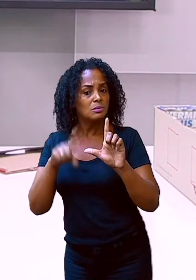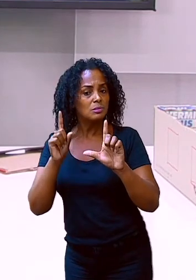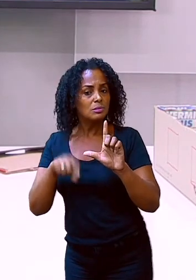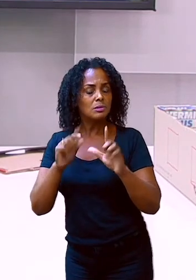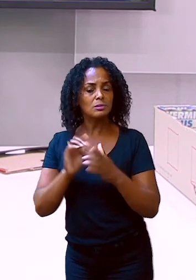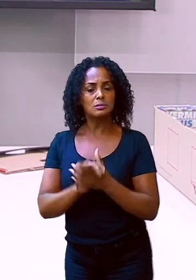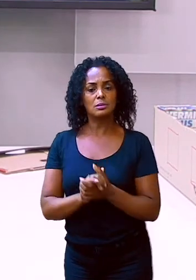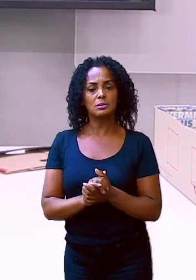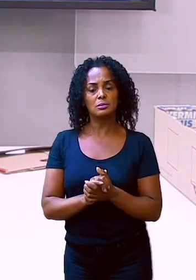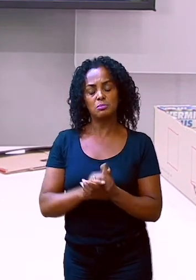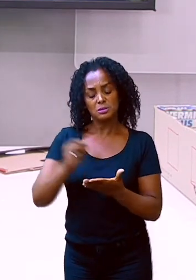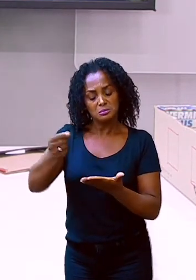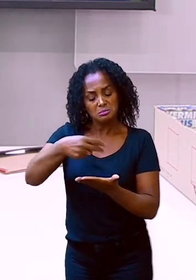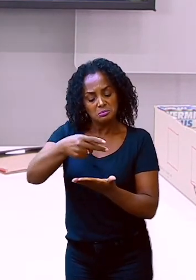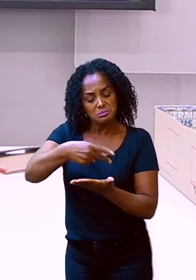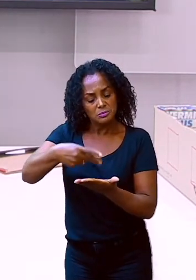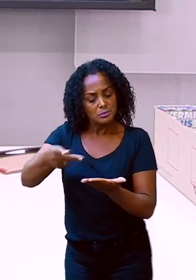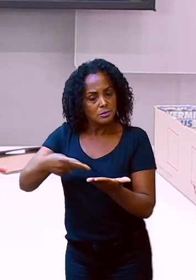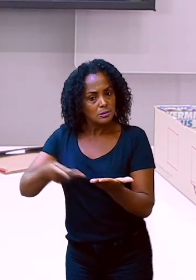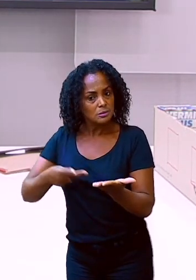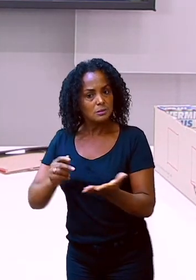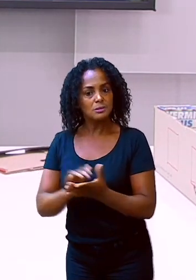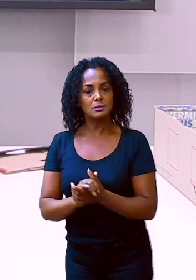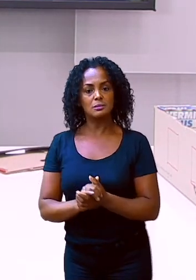Vocês podem desenhar.